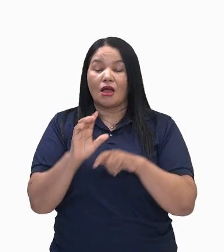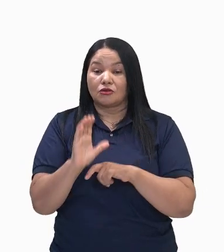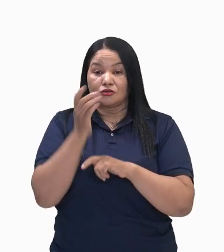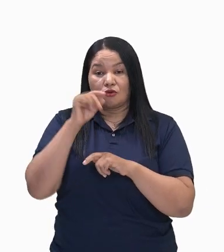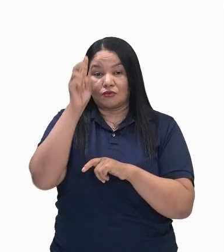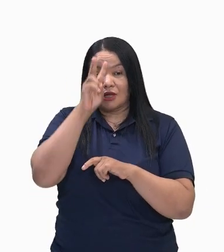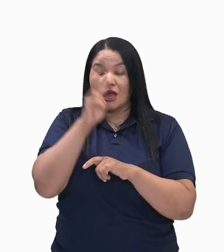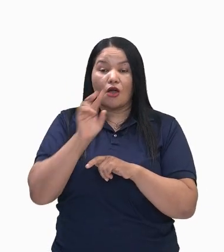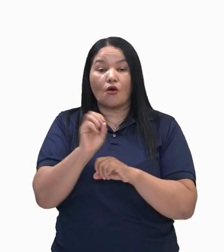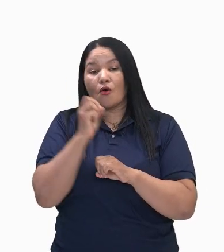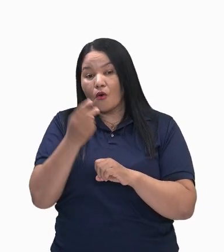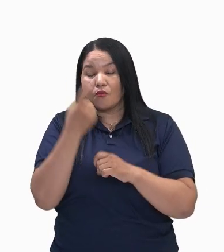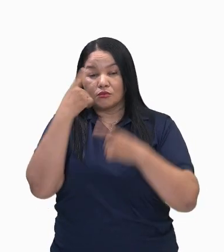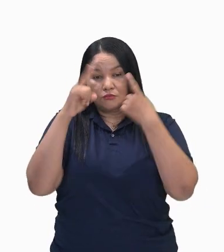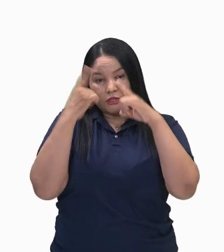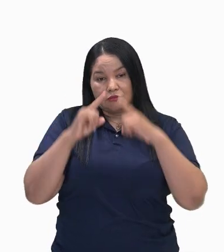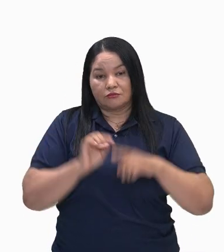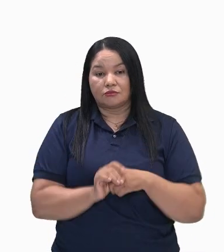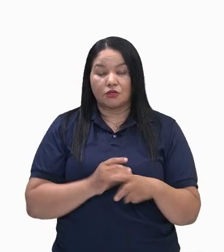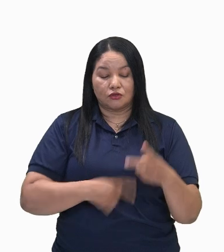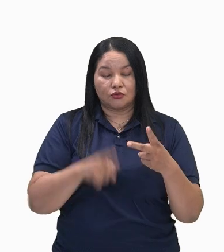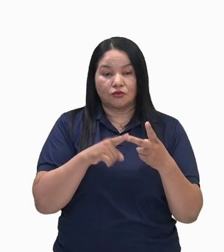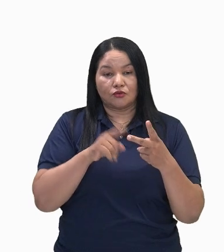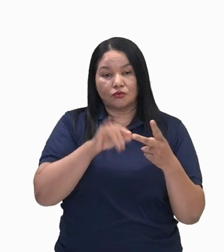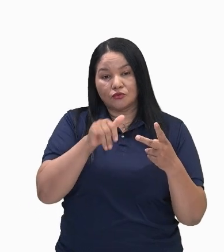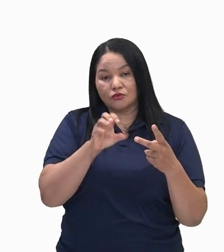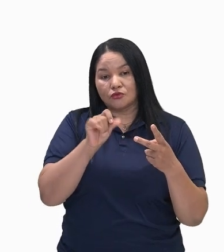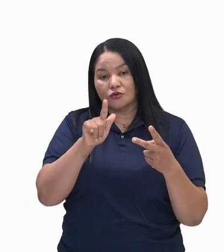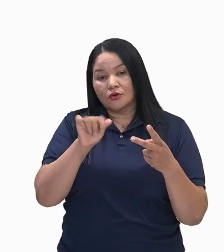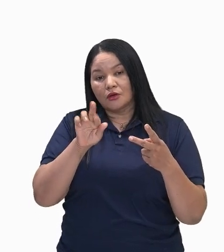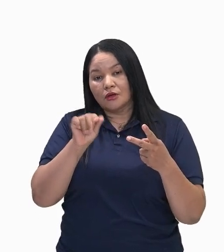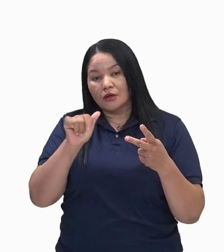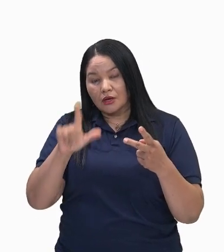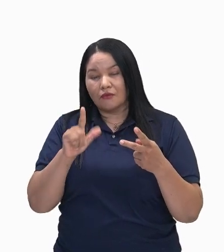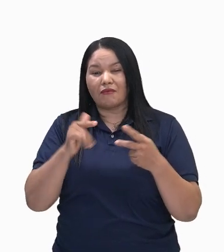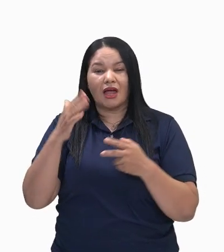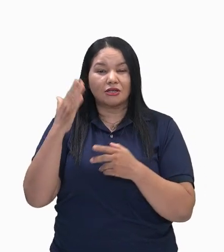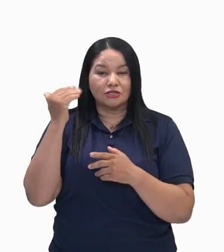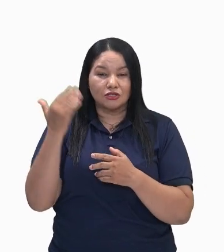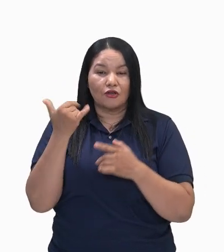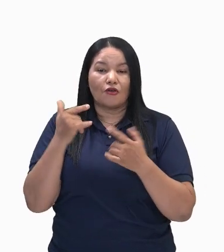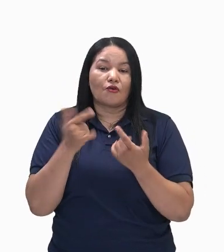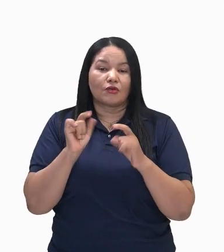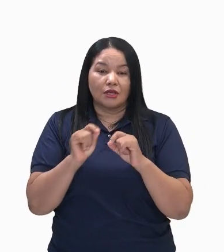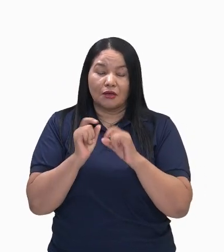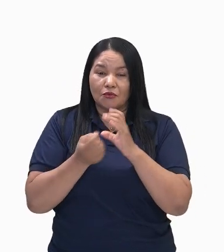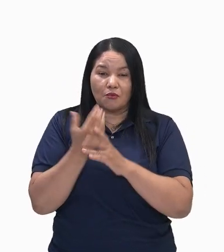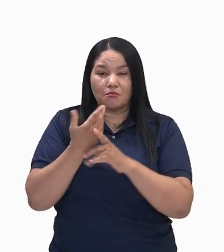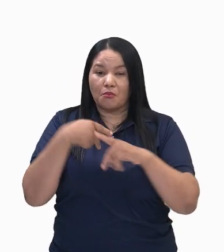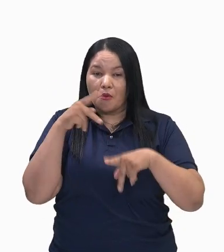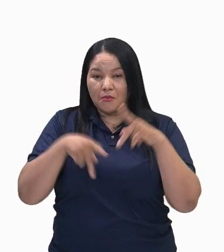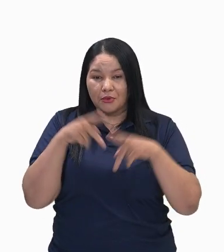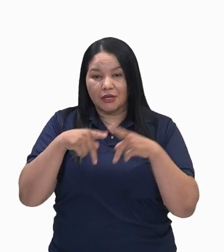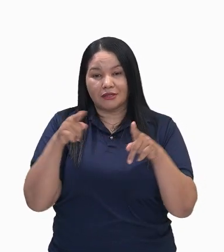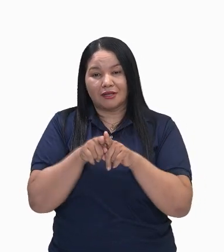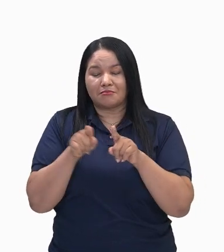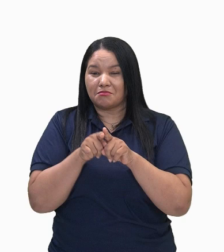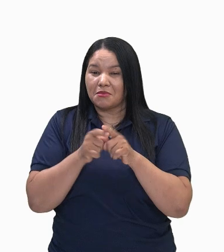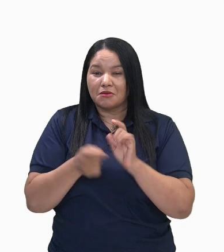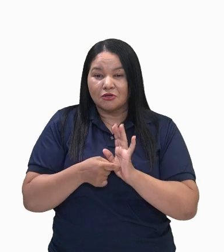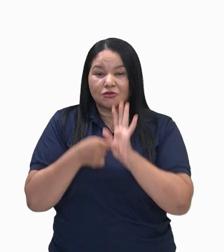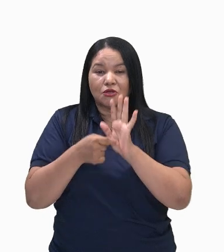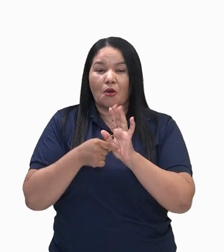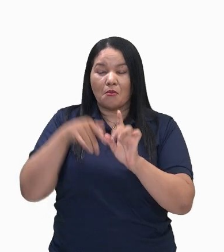ou imaginários. E o jogral, vamos perceber que artistas profissionais de origem mais popular, que estavam ali em